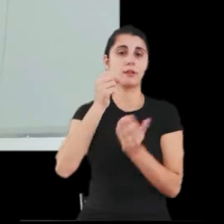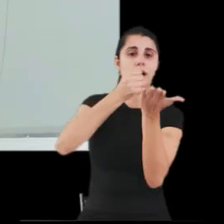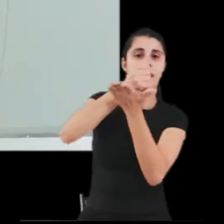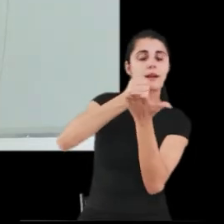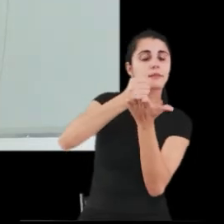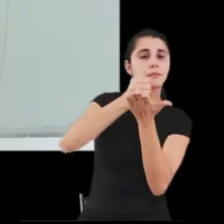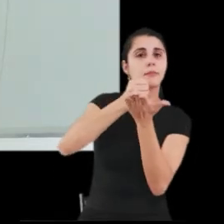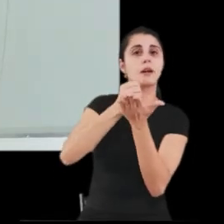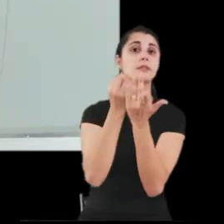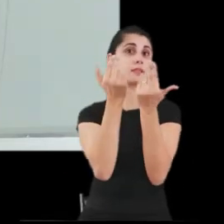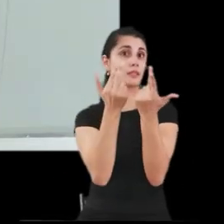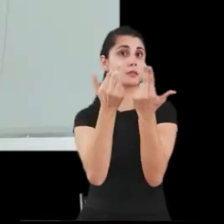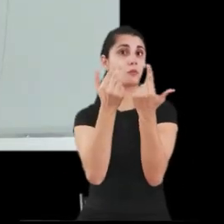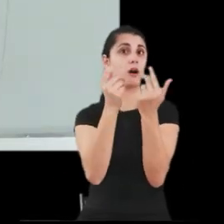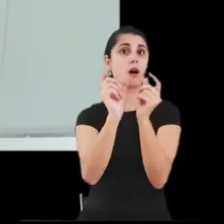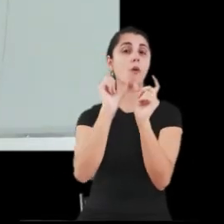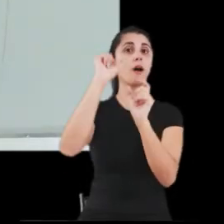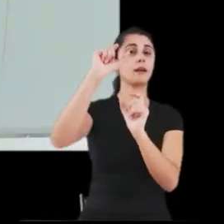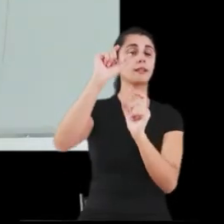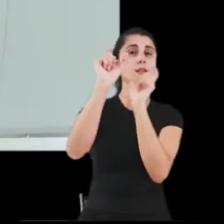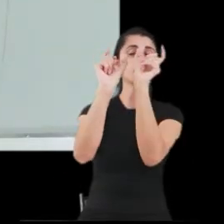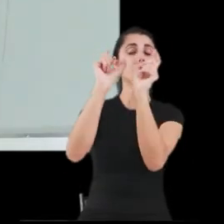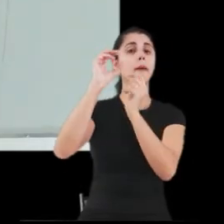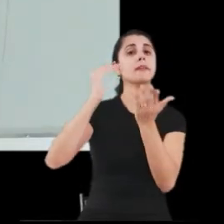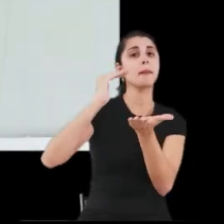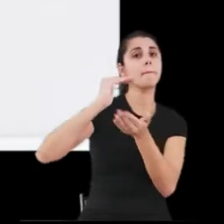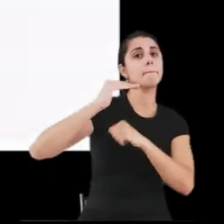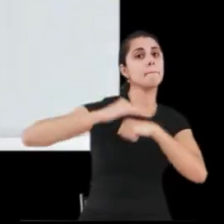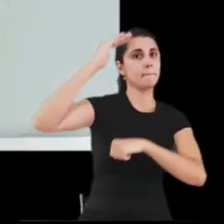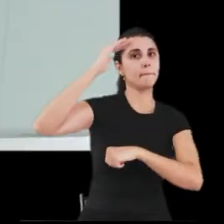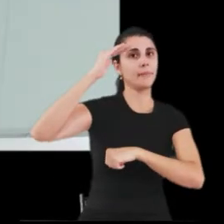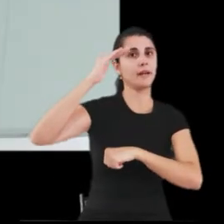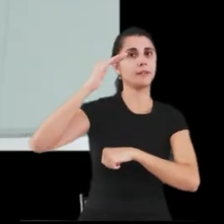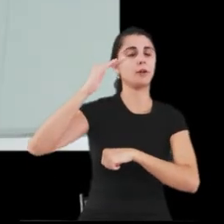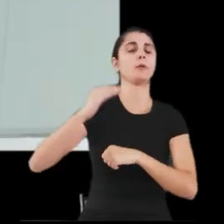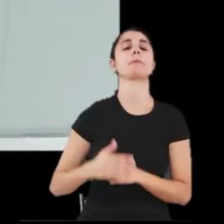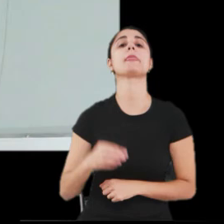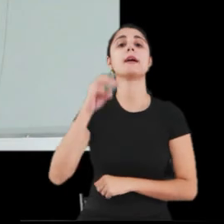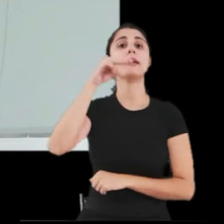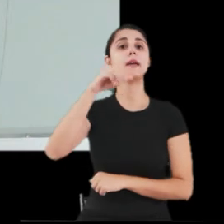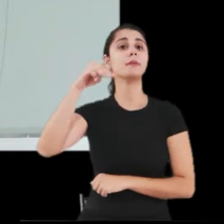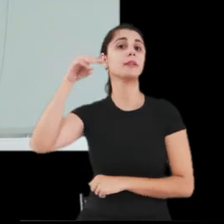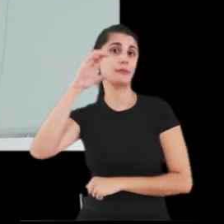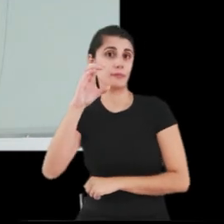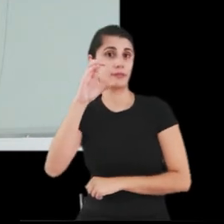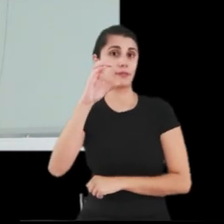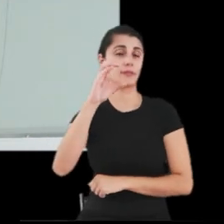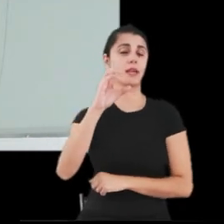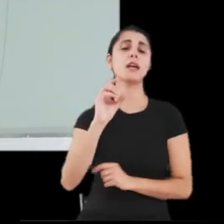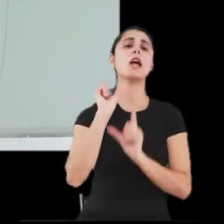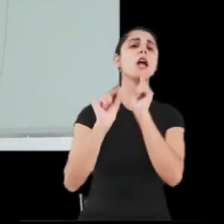bases iguais e de maior expoente, além das bases diferentes. Perceba que o MMC é o